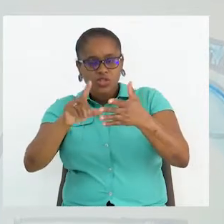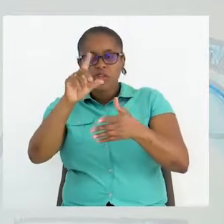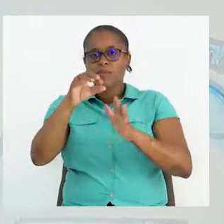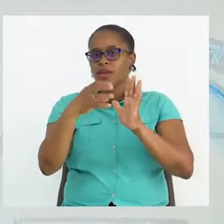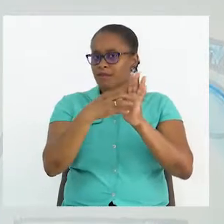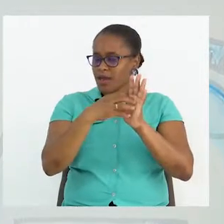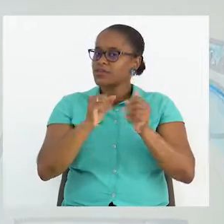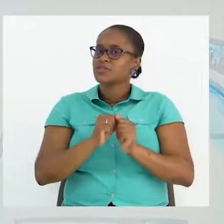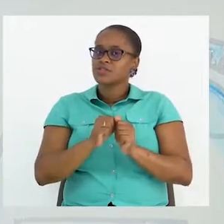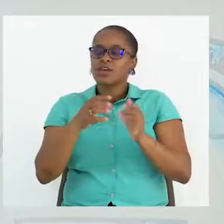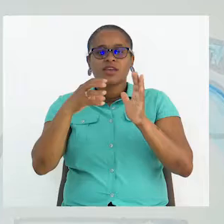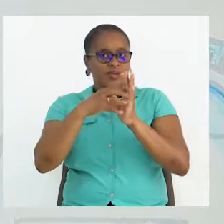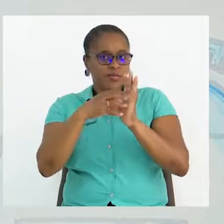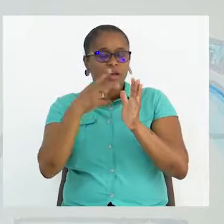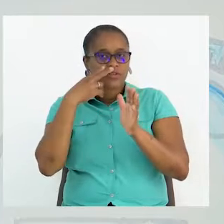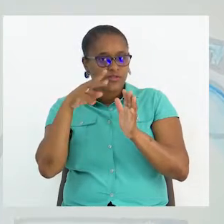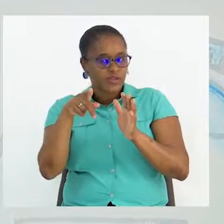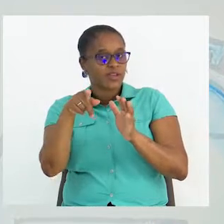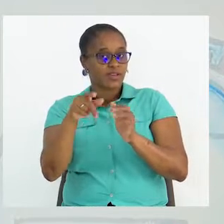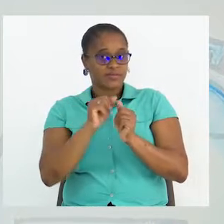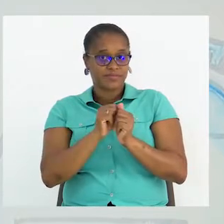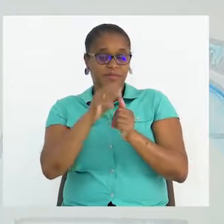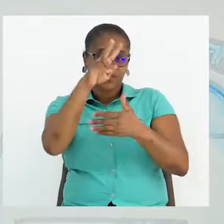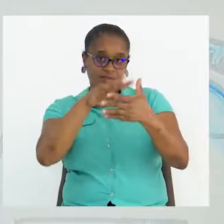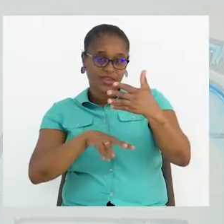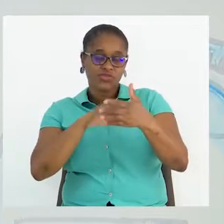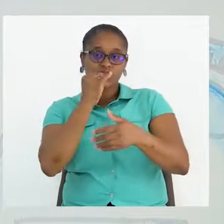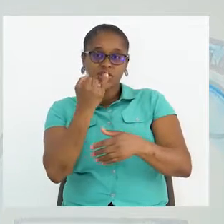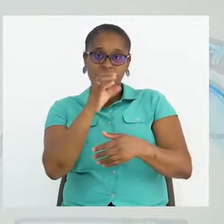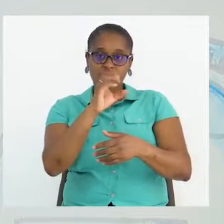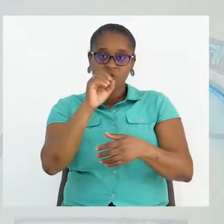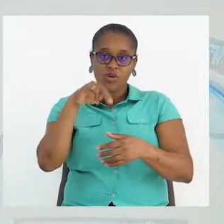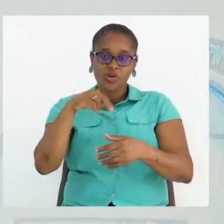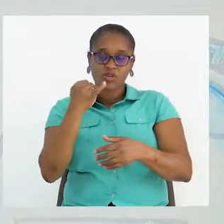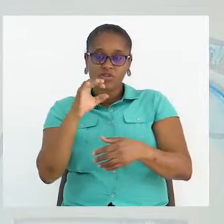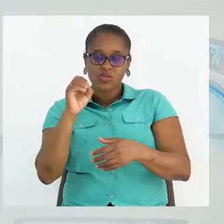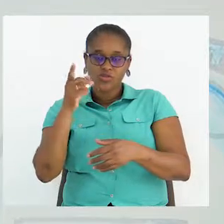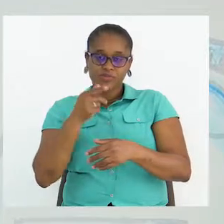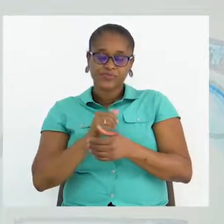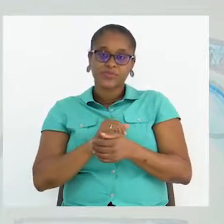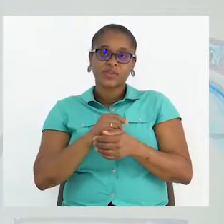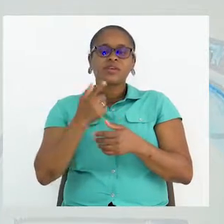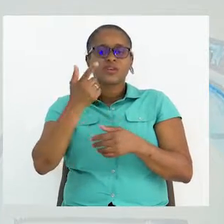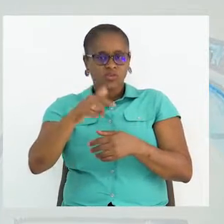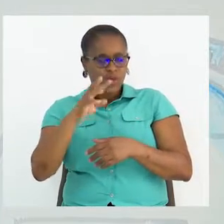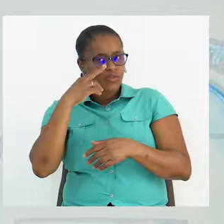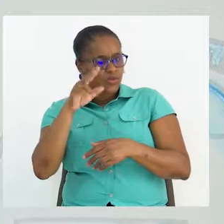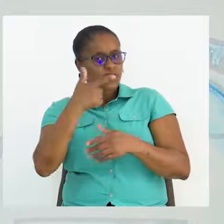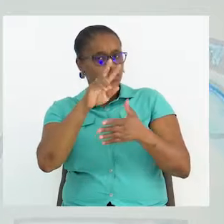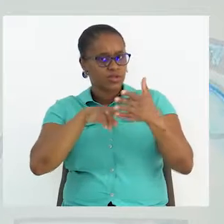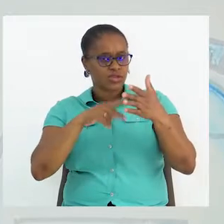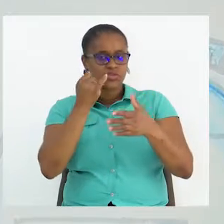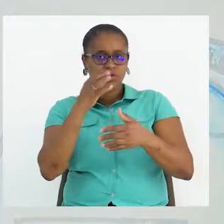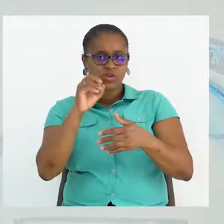é considerado, que é aqui como viram, texto icônico. Quando virem texto icônico, estamos a falar